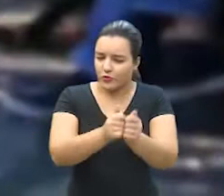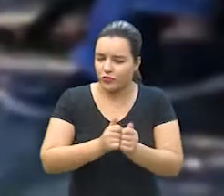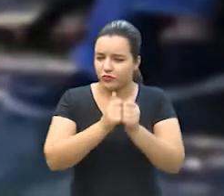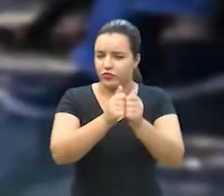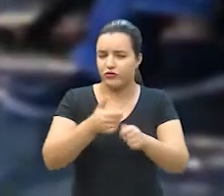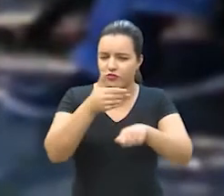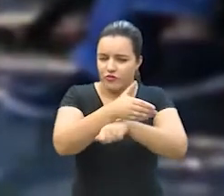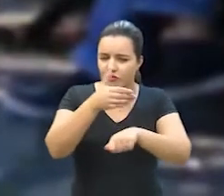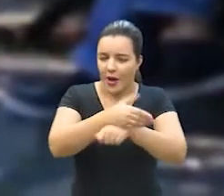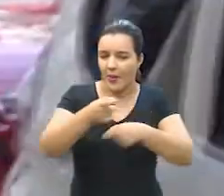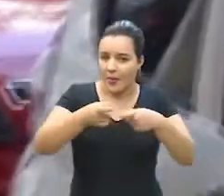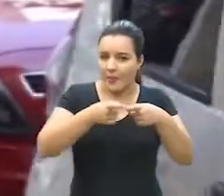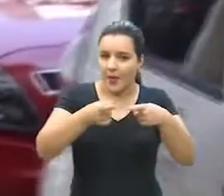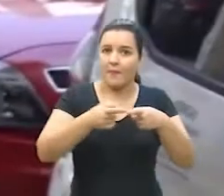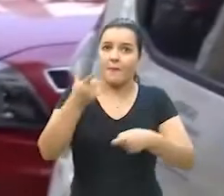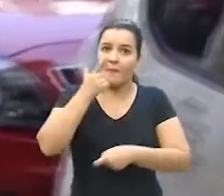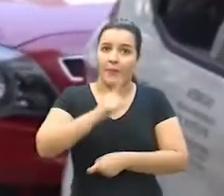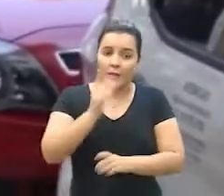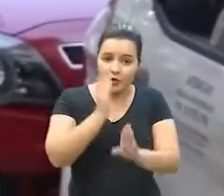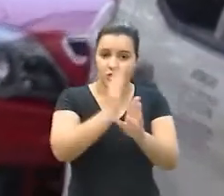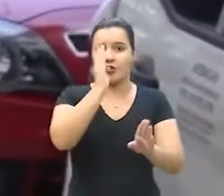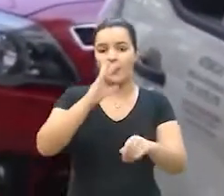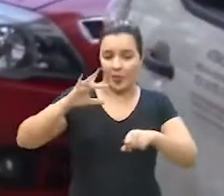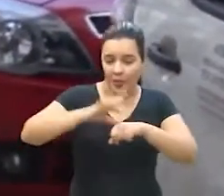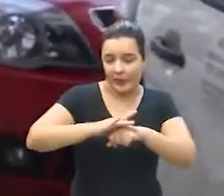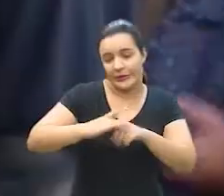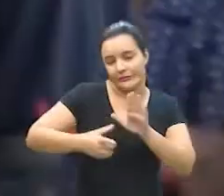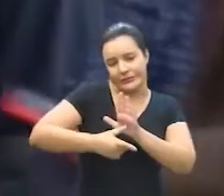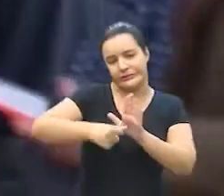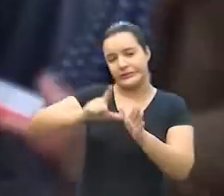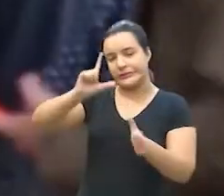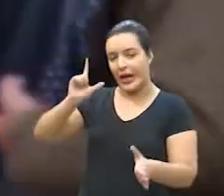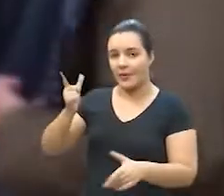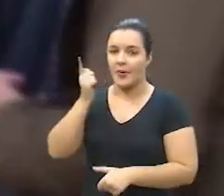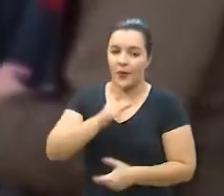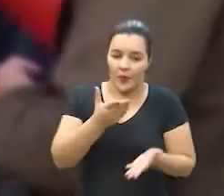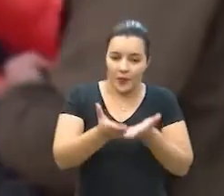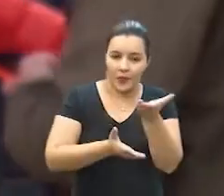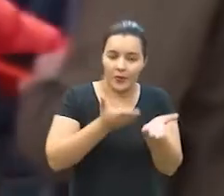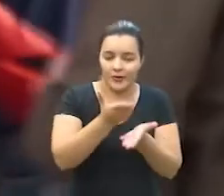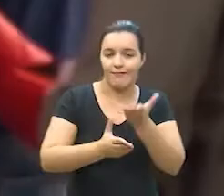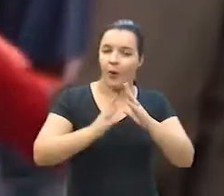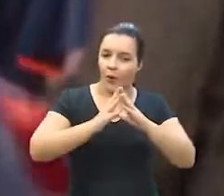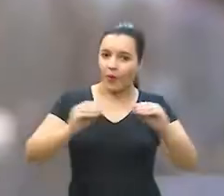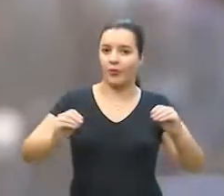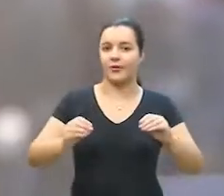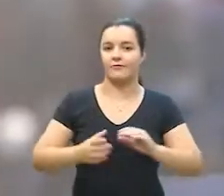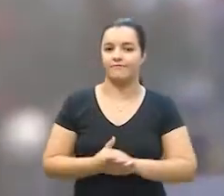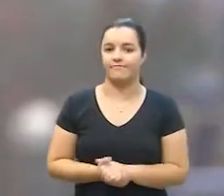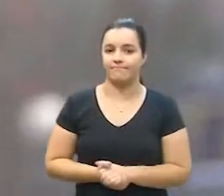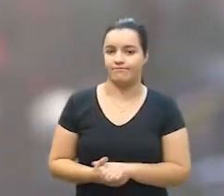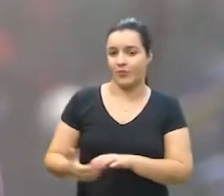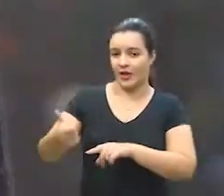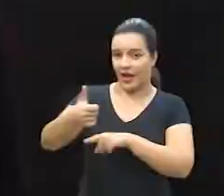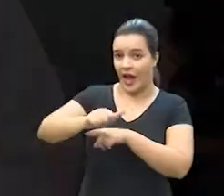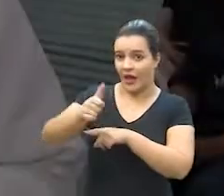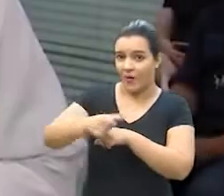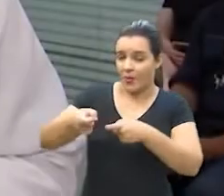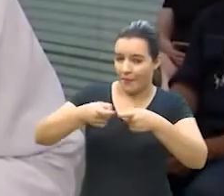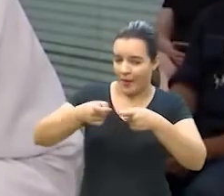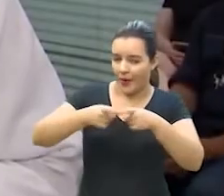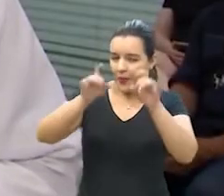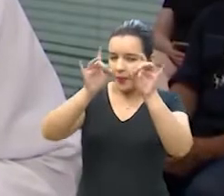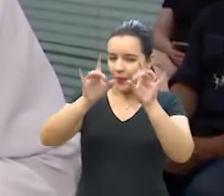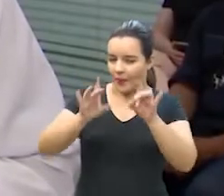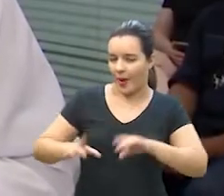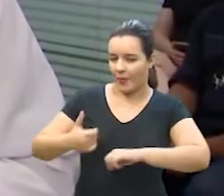acompanhamento médico, para assim detectar a doença o mais cedo possível e garantir o tratamento da melhor forma. A